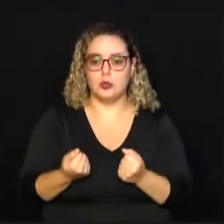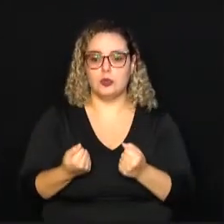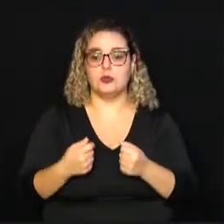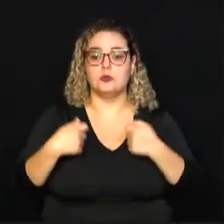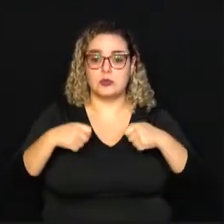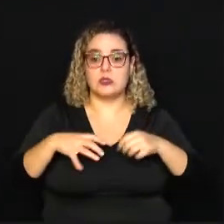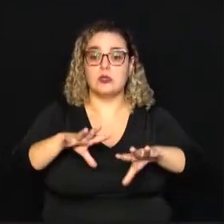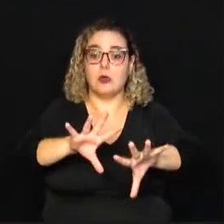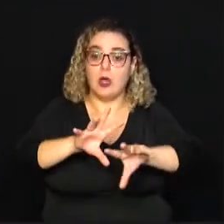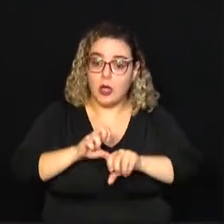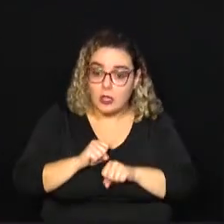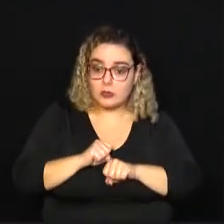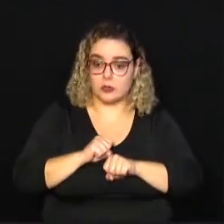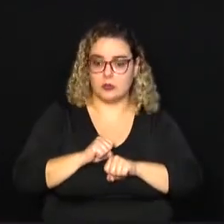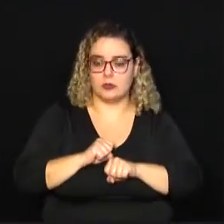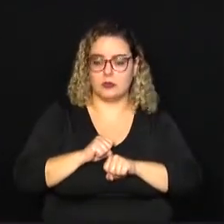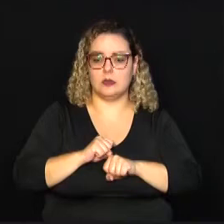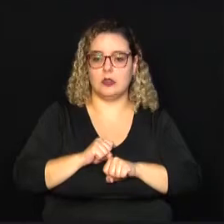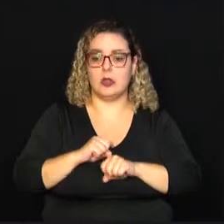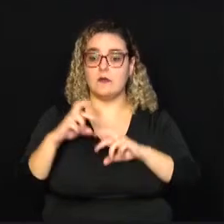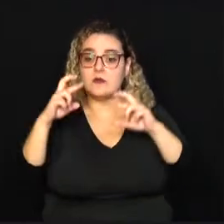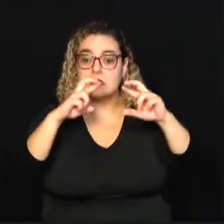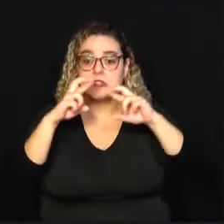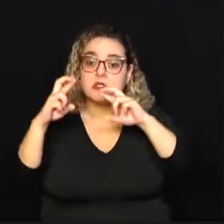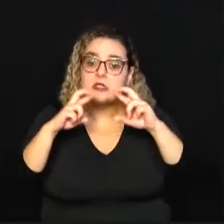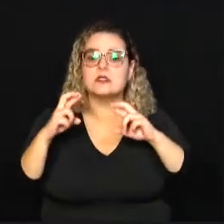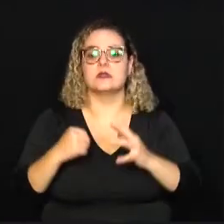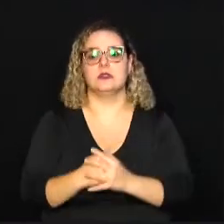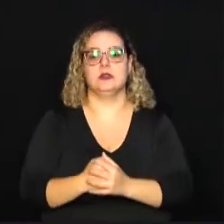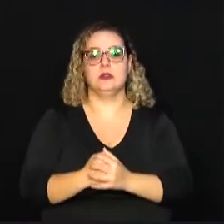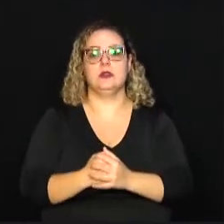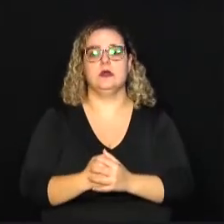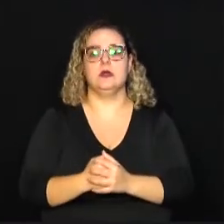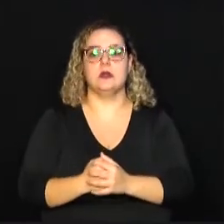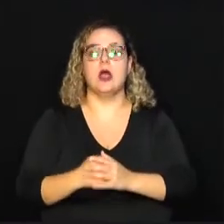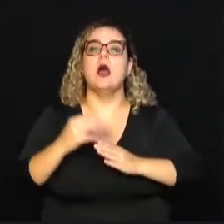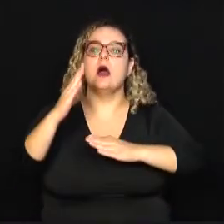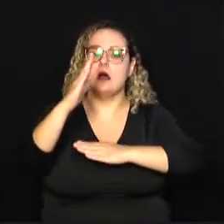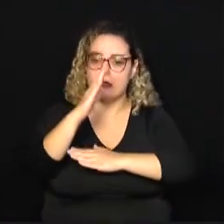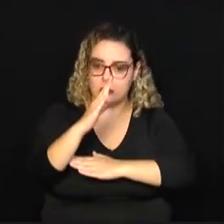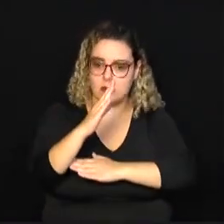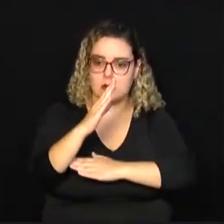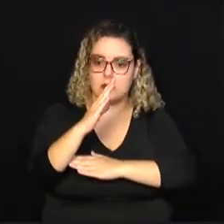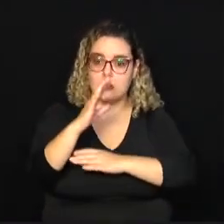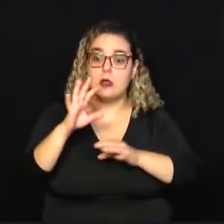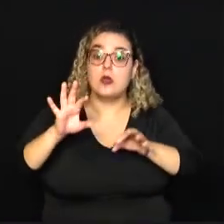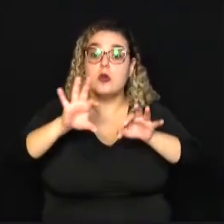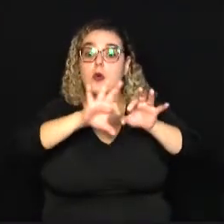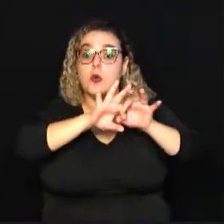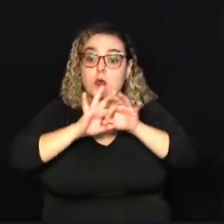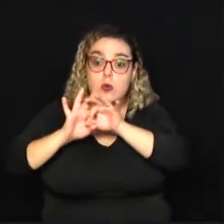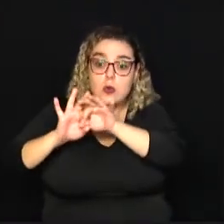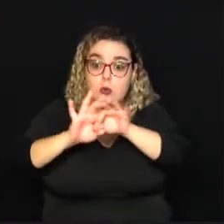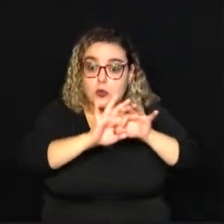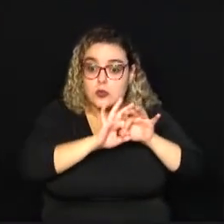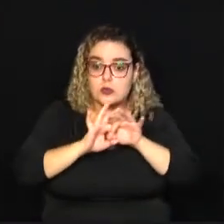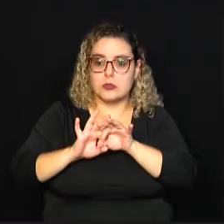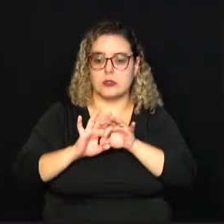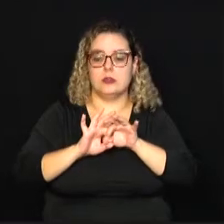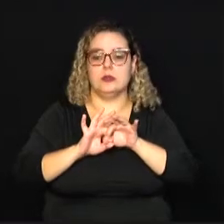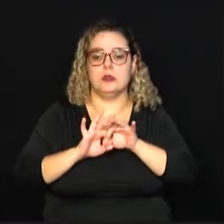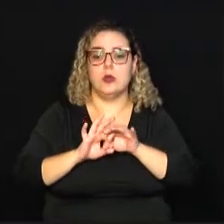essas medidas com rigor, fiscalizar. É importante que a Câmara de Vereadores esteja em uníssono, por